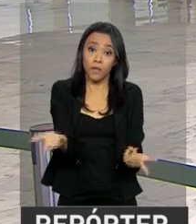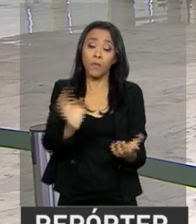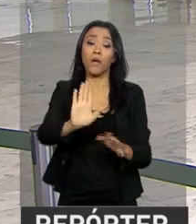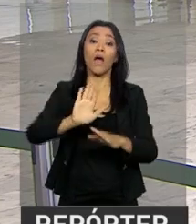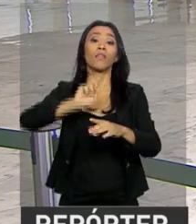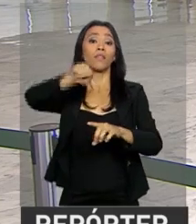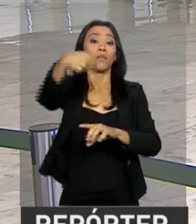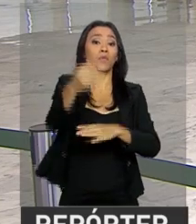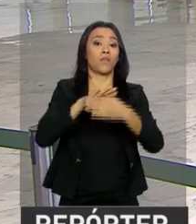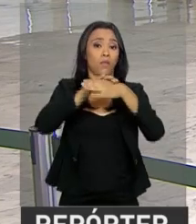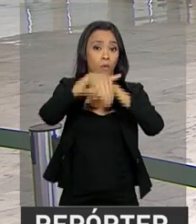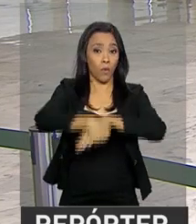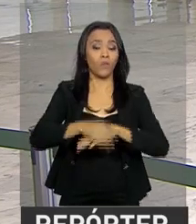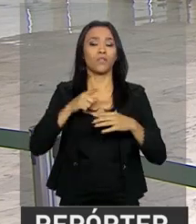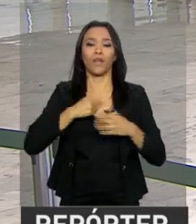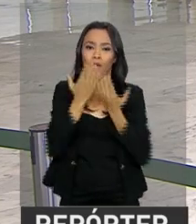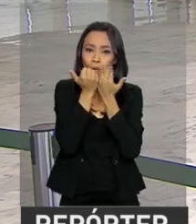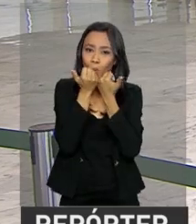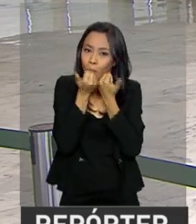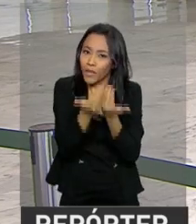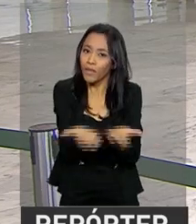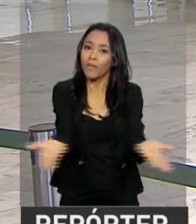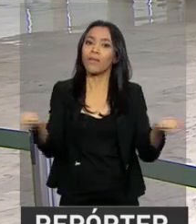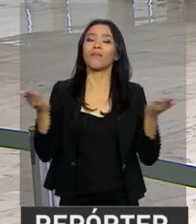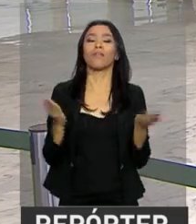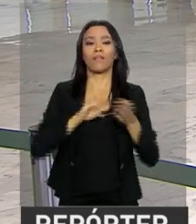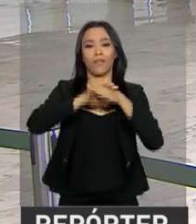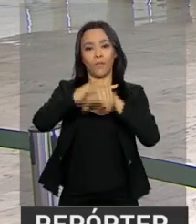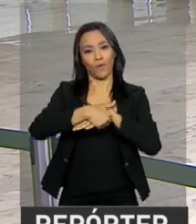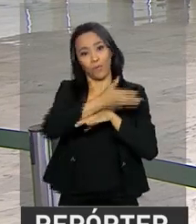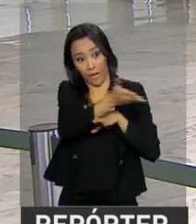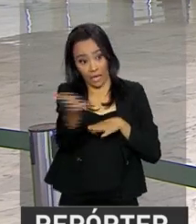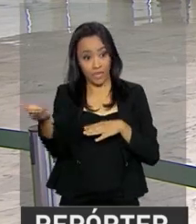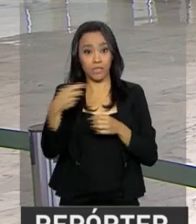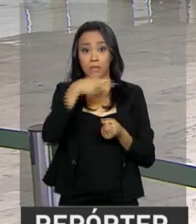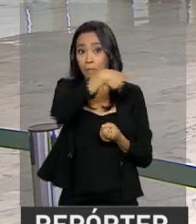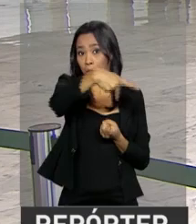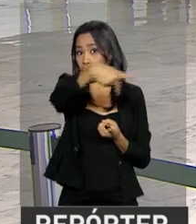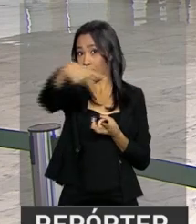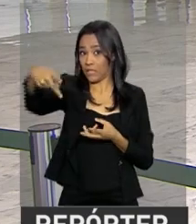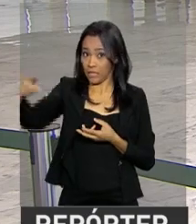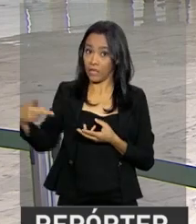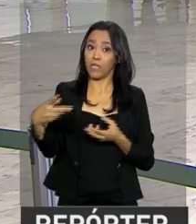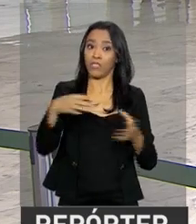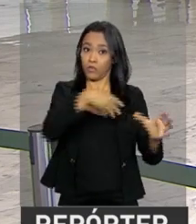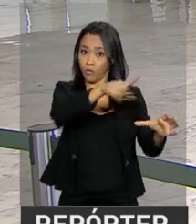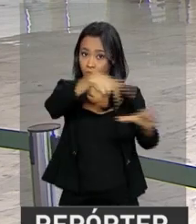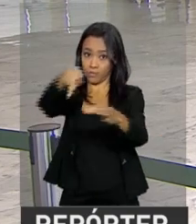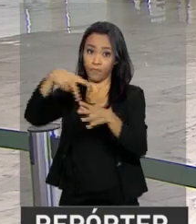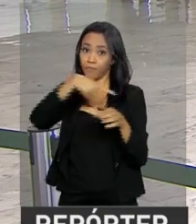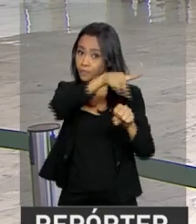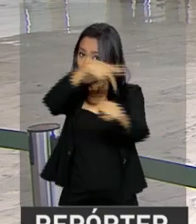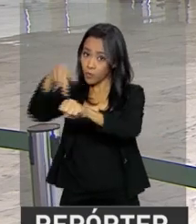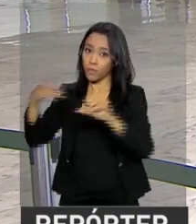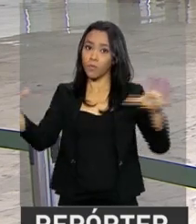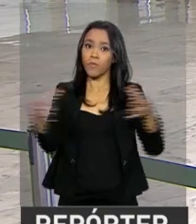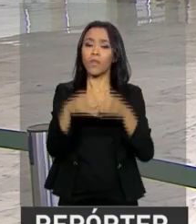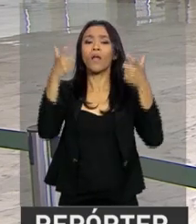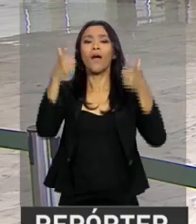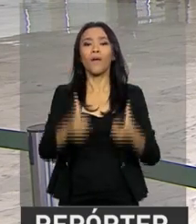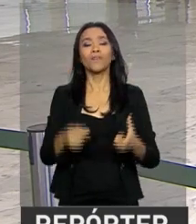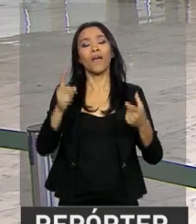Temer oferece um jantar em homenagem a esses líderes estrangeiros que vieram ao Brasil esse jantar acontece no Palácio da